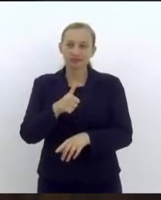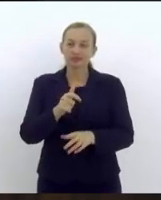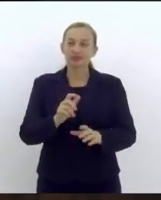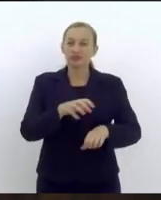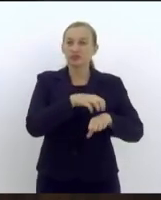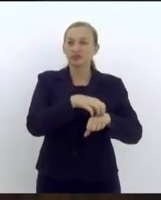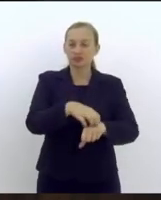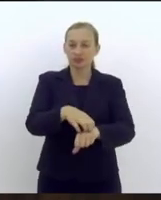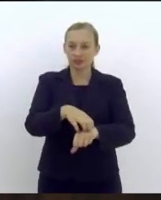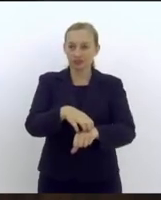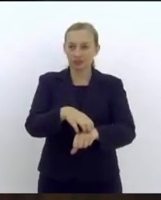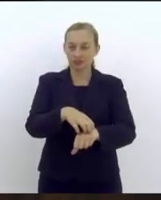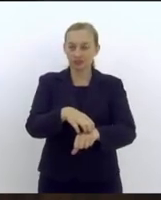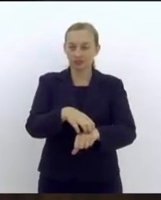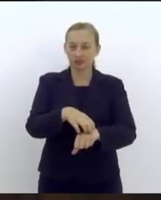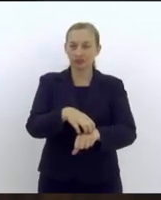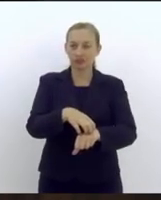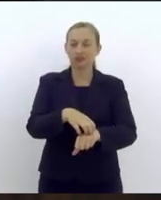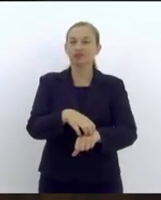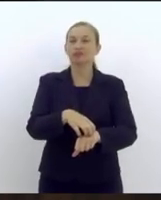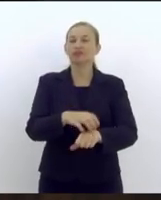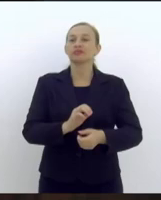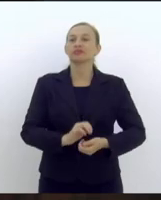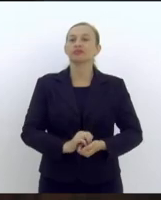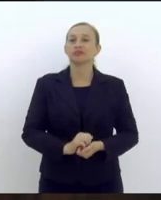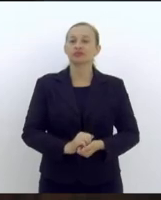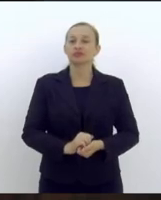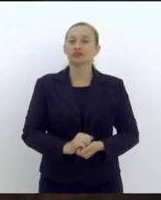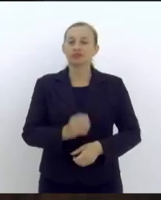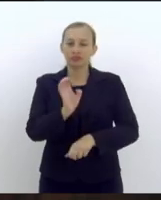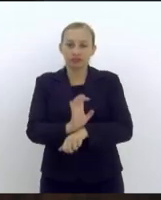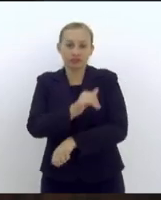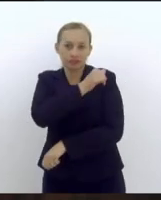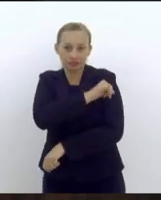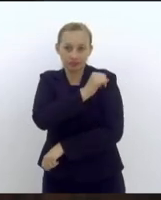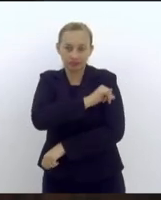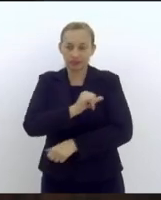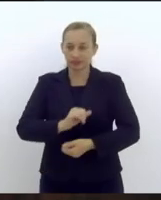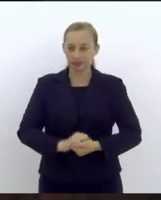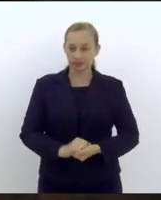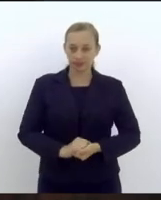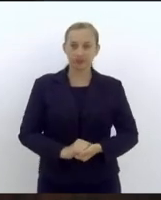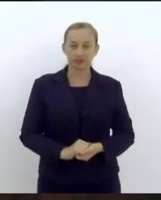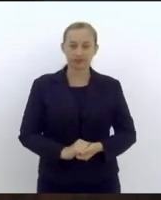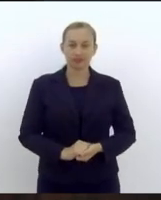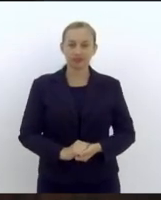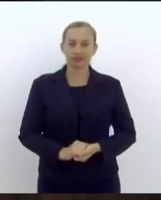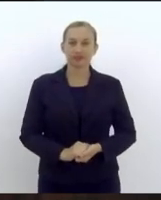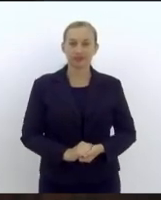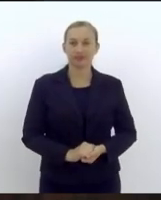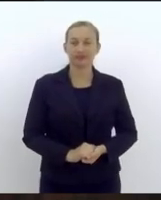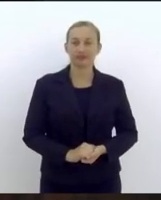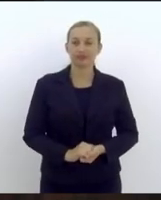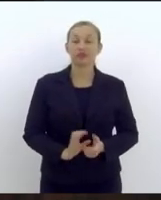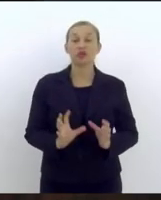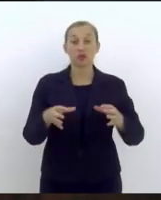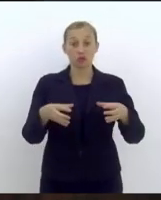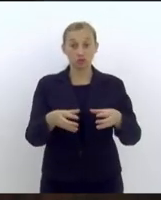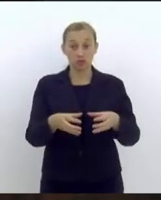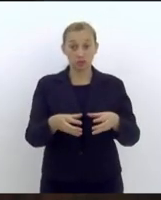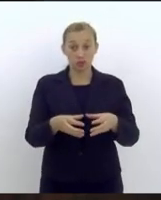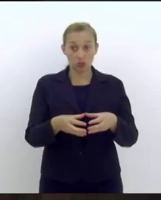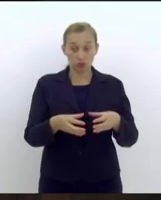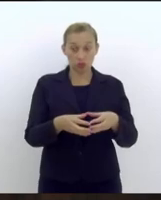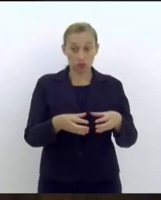privados individuais de passageiros no âmbito do Estado do Rio de Janeiro pareceres das comissões